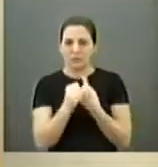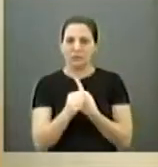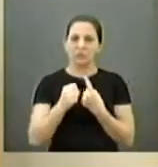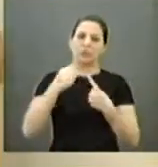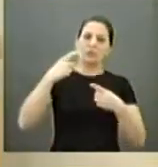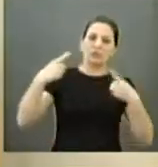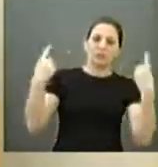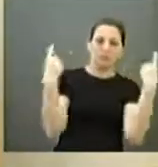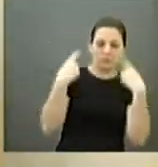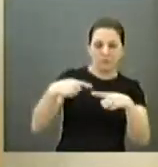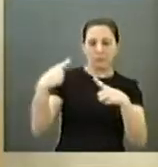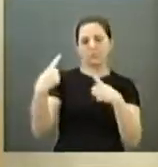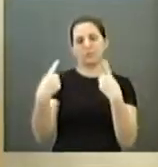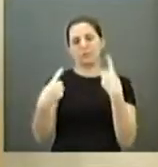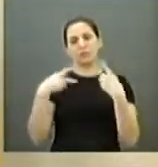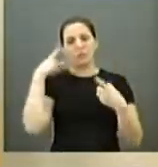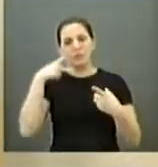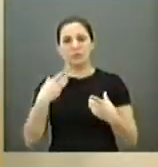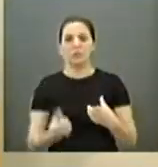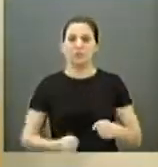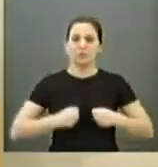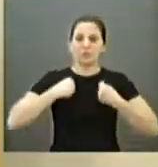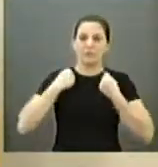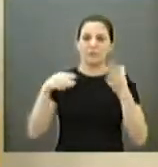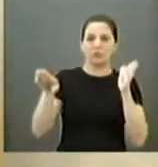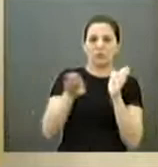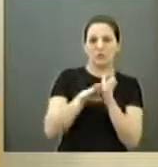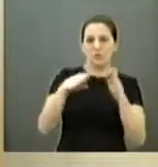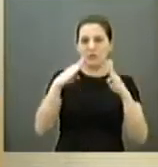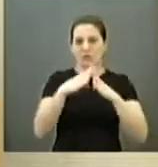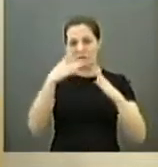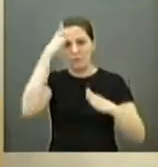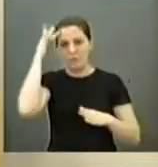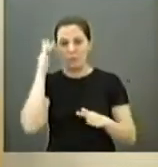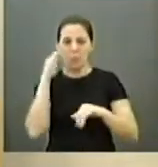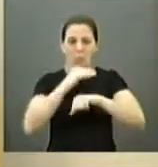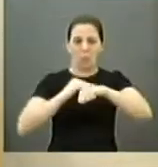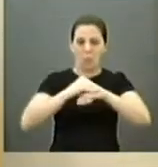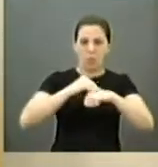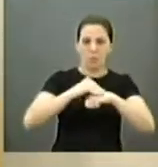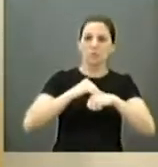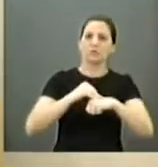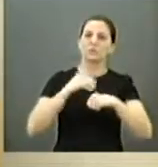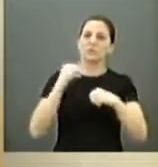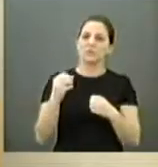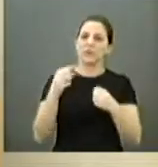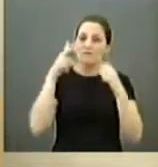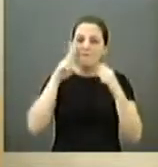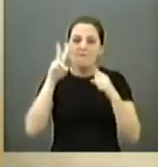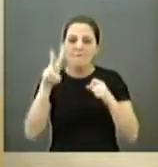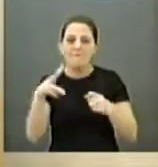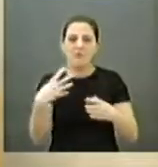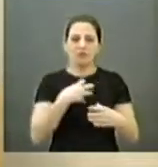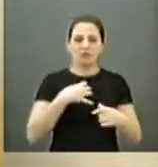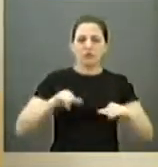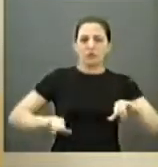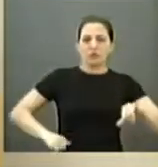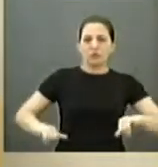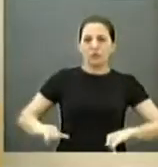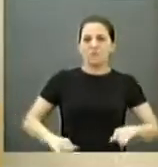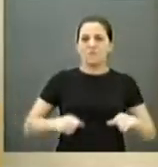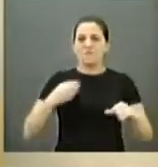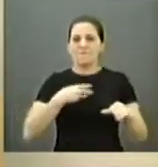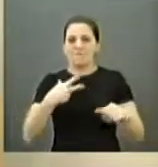disputa política, mas não tem a coragem de chegar na casa dessa pessoa, de conversar com essa pessoa, olhar no olho e ver o tamanho de sofrimento e